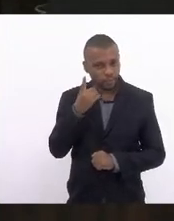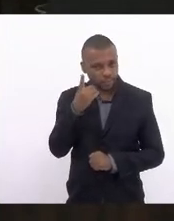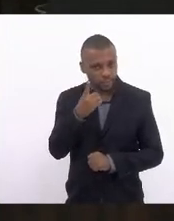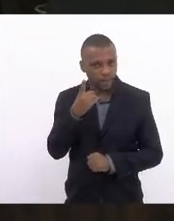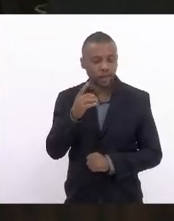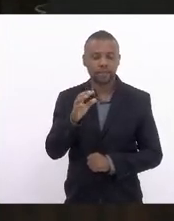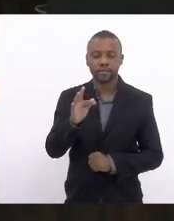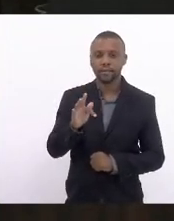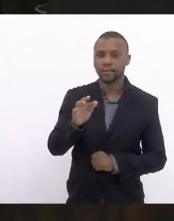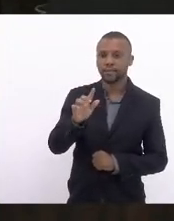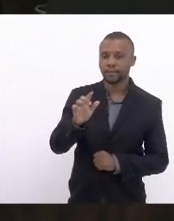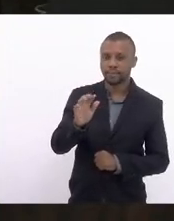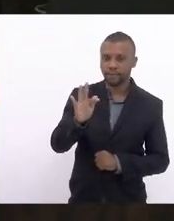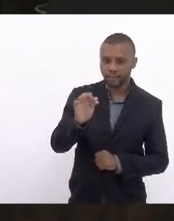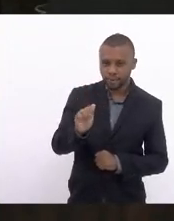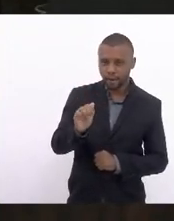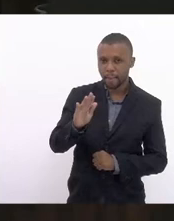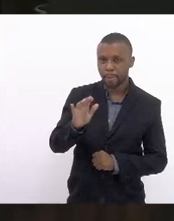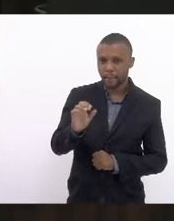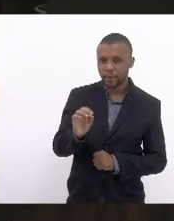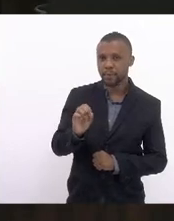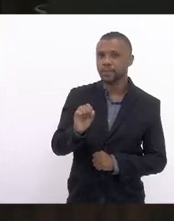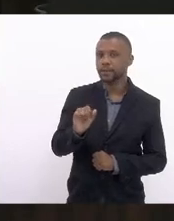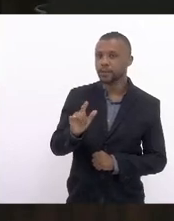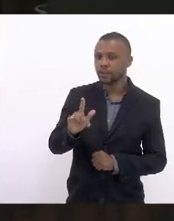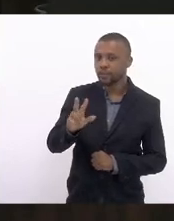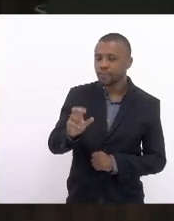deputado Fábio Silva,